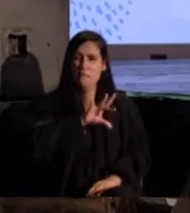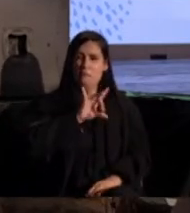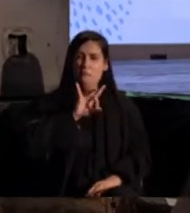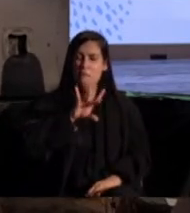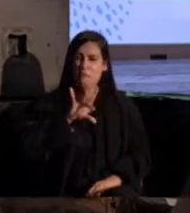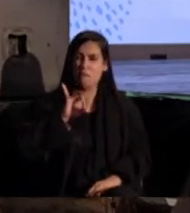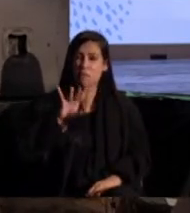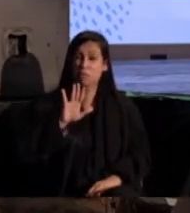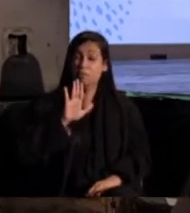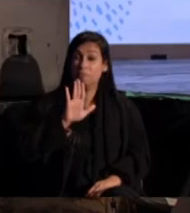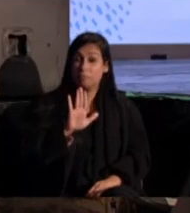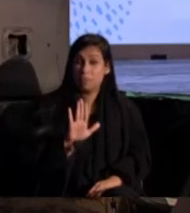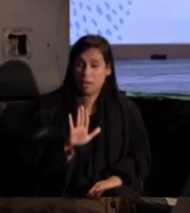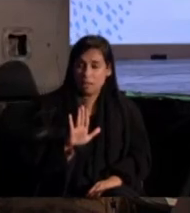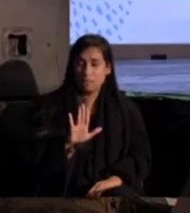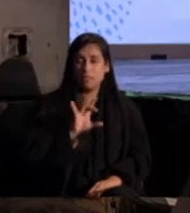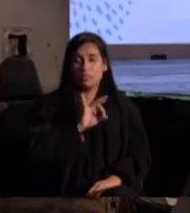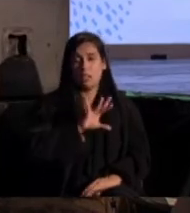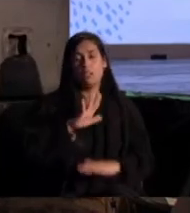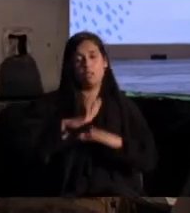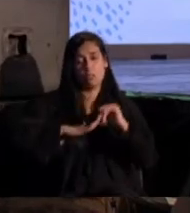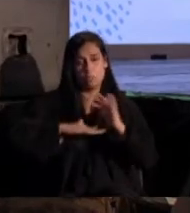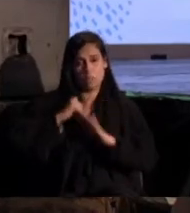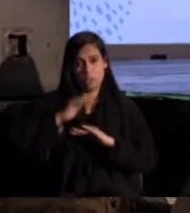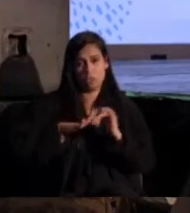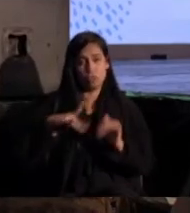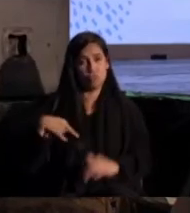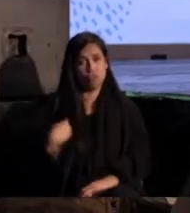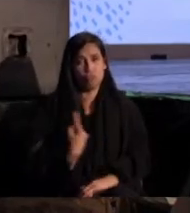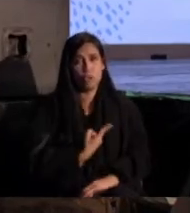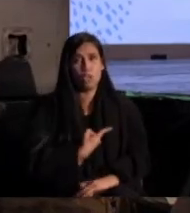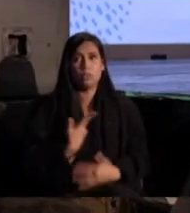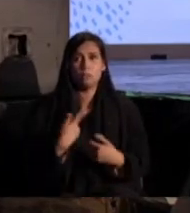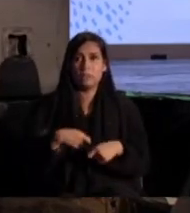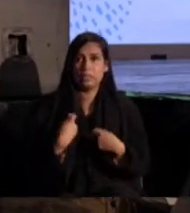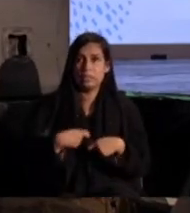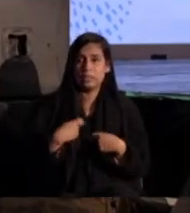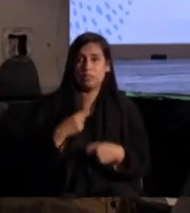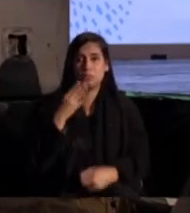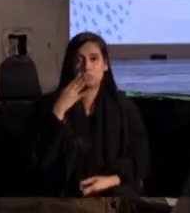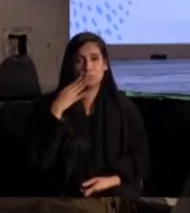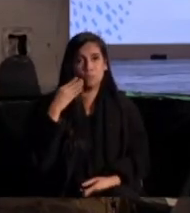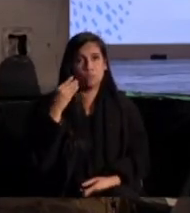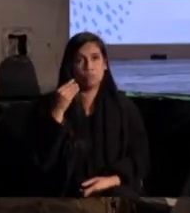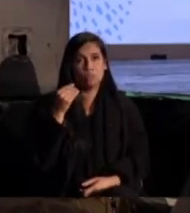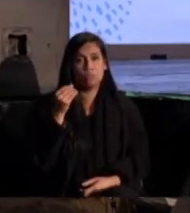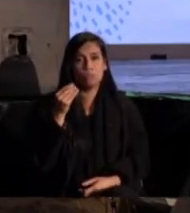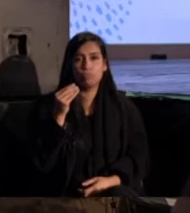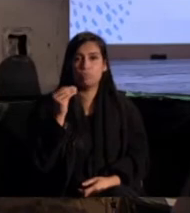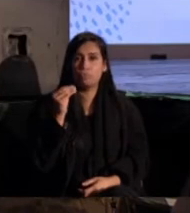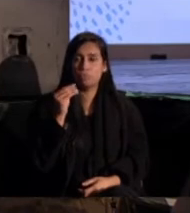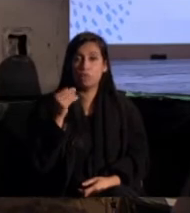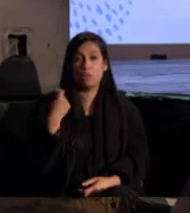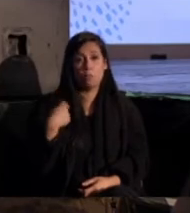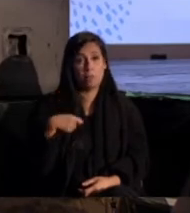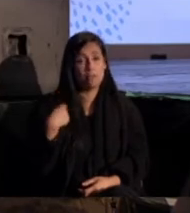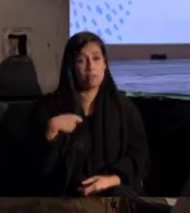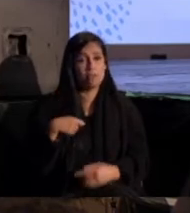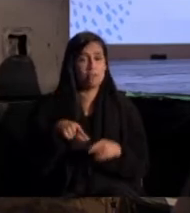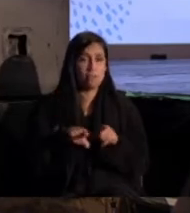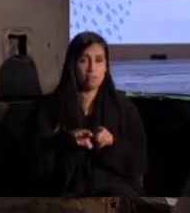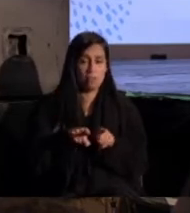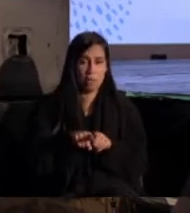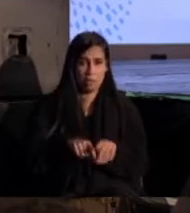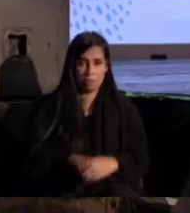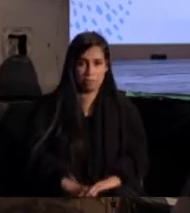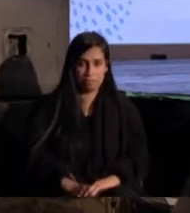mas esses exercícios, da gente poder ter acesso aos sabores, eles estão condicionados também pelas relações